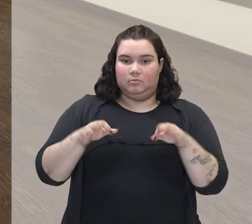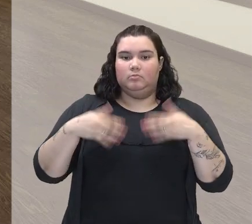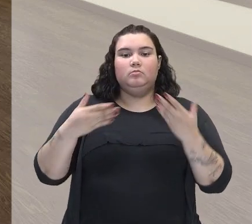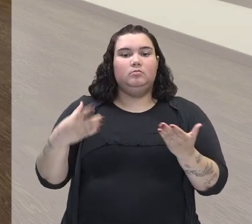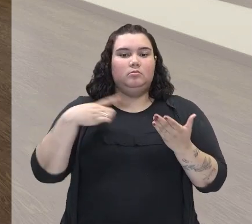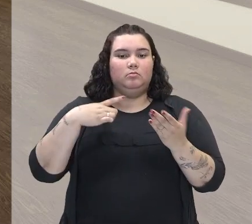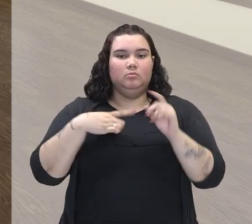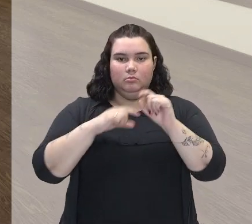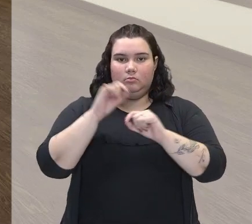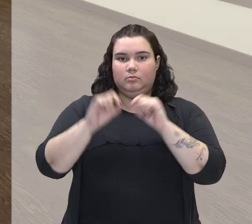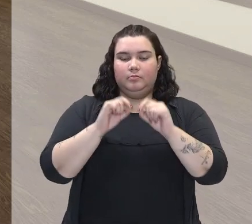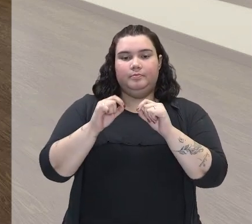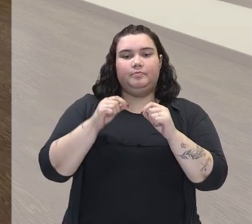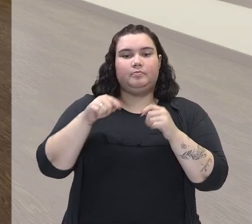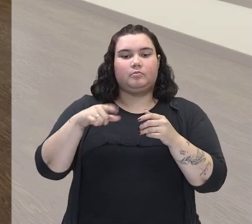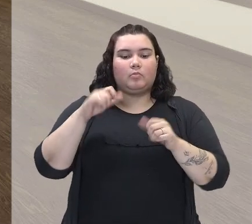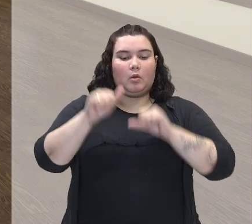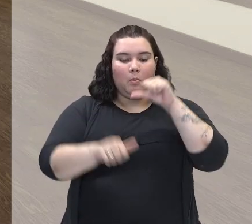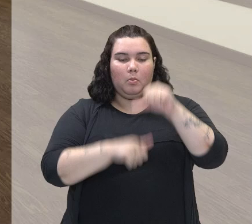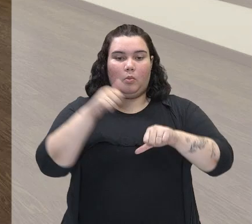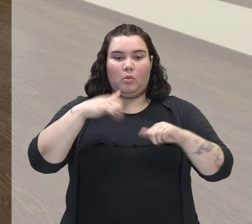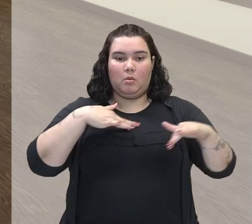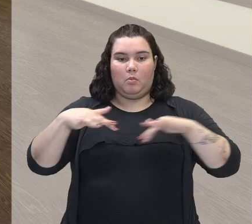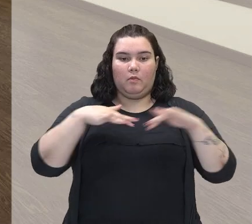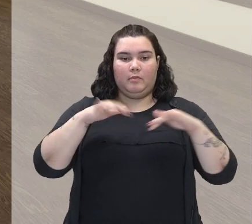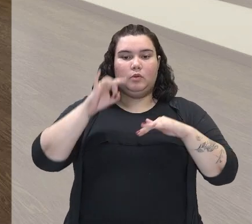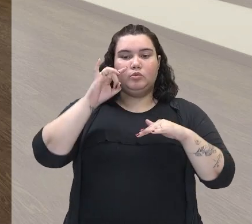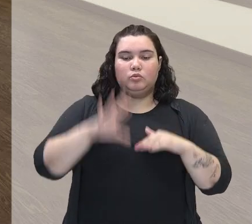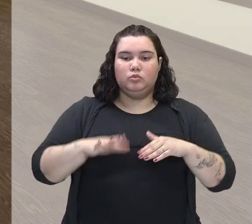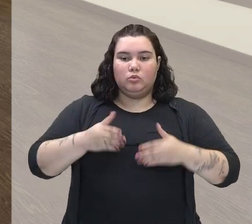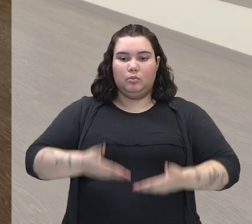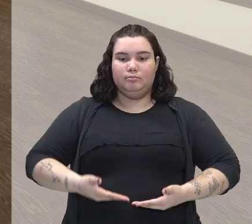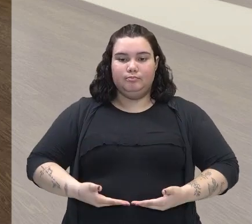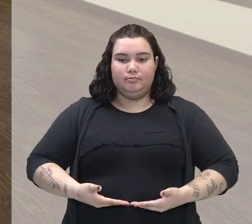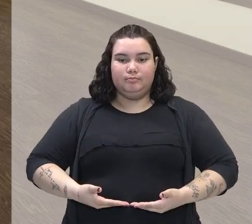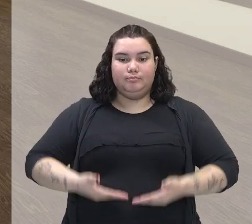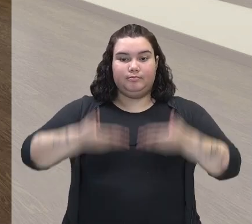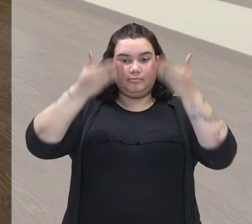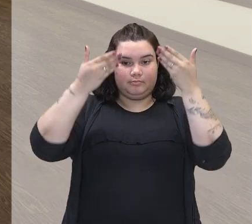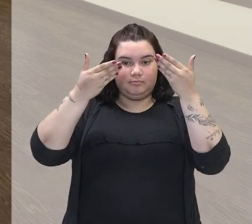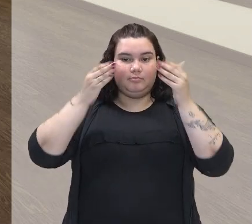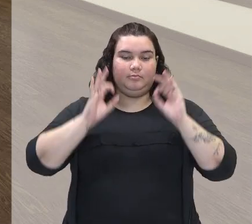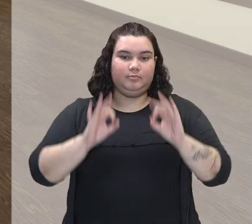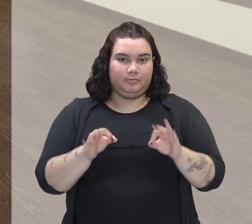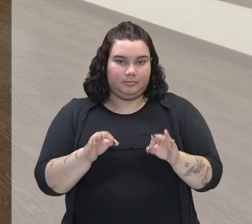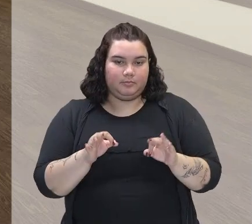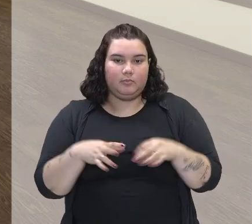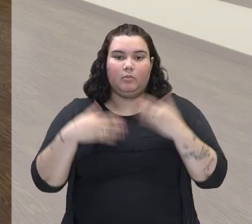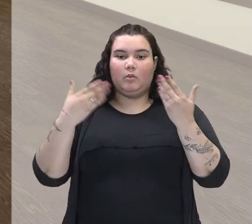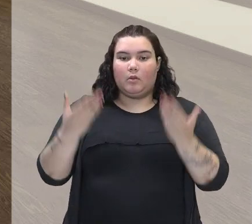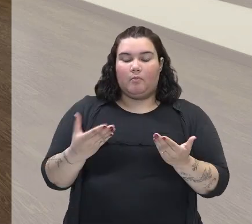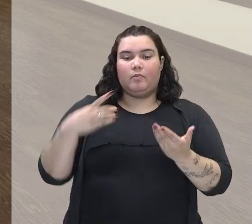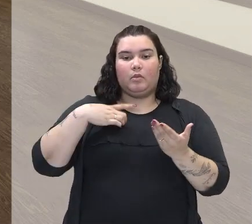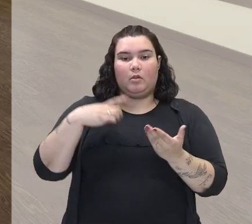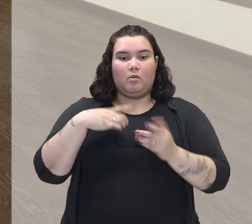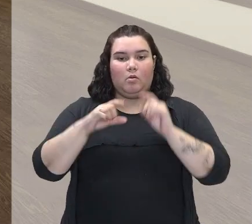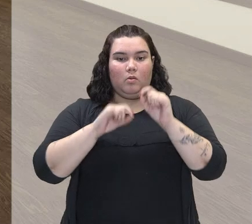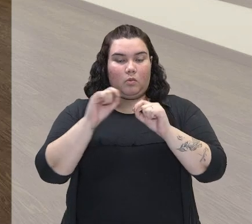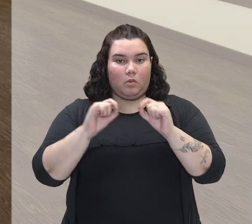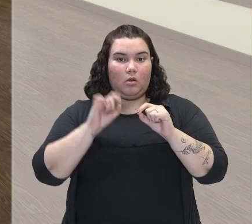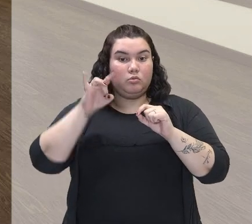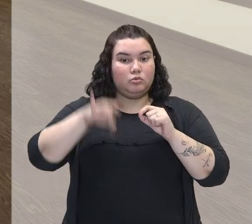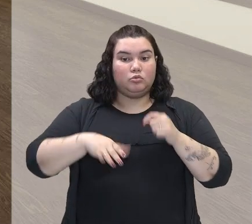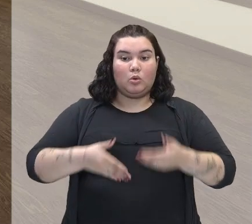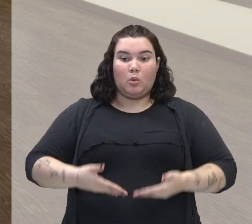vai dando lugar para a movimentação da parte de cima do corpo, que é o tronco e o plexo solar. Então, a parte superior